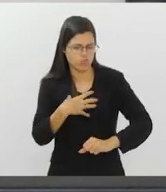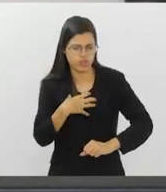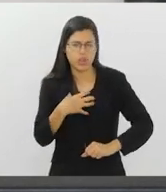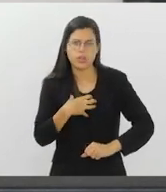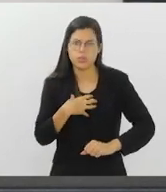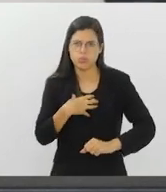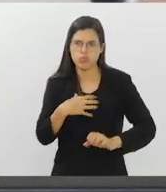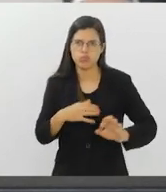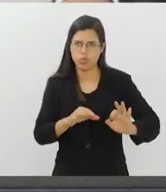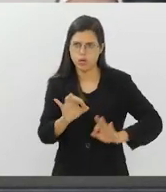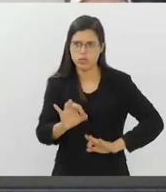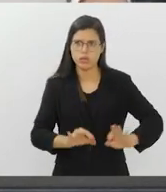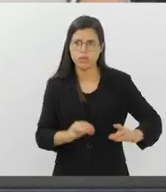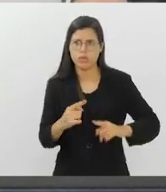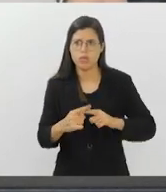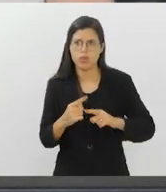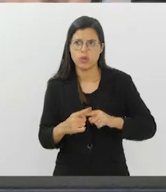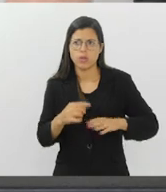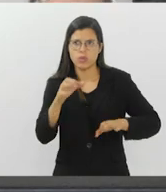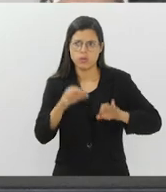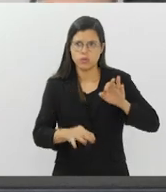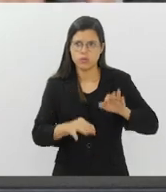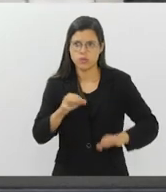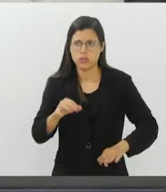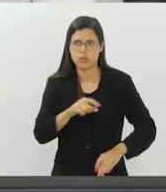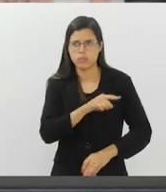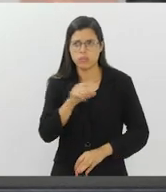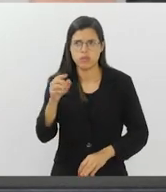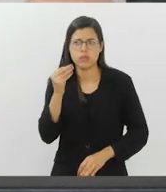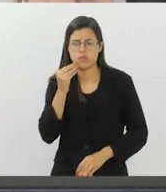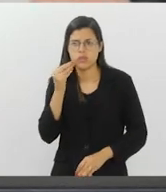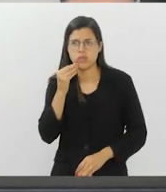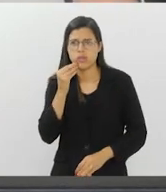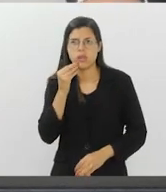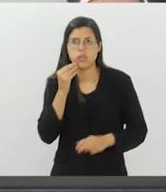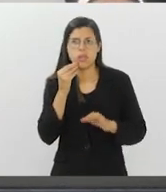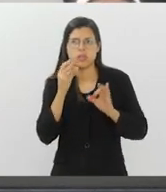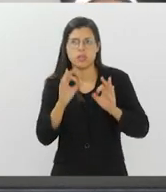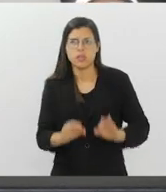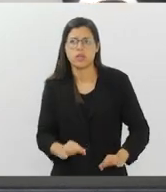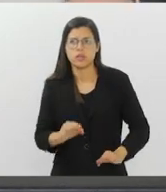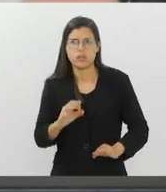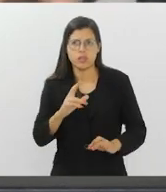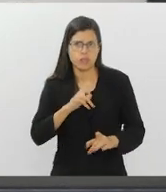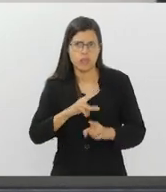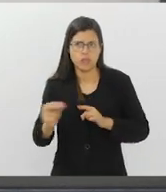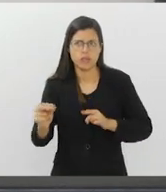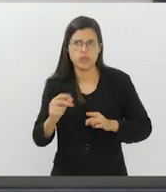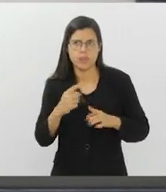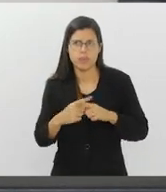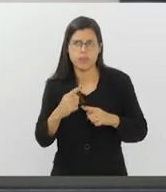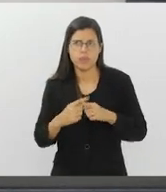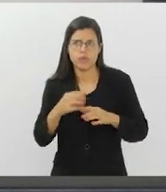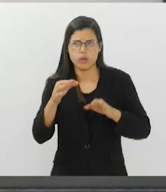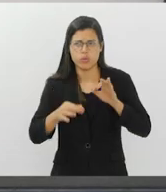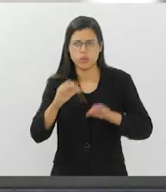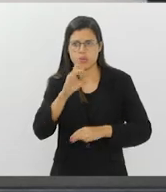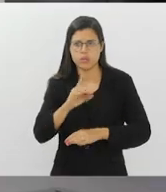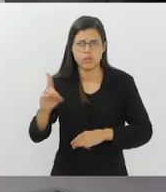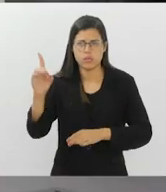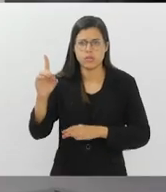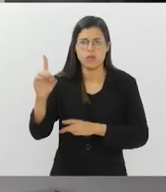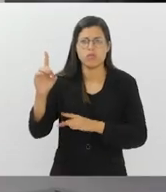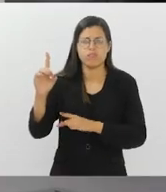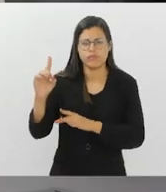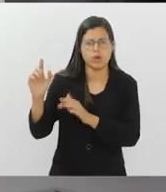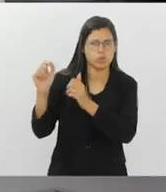Porque na justiça vocês vão tentar. E na justiça eu tenho certeza que nós vamos ganhar, porque a justiça de Deus está do nosso lado.